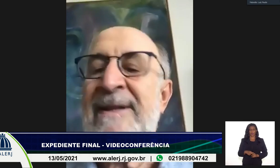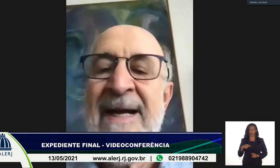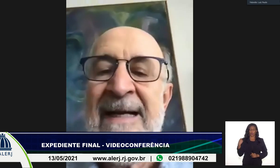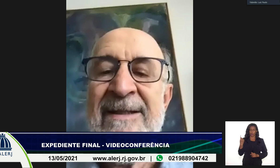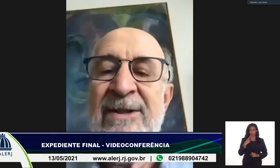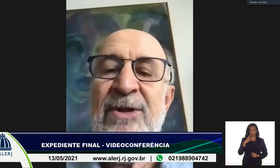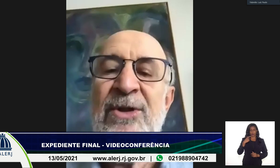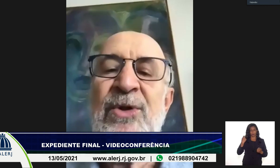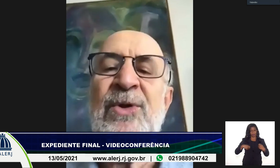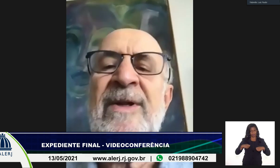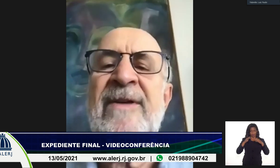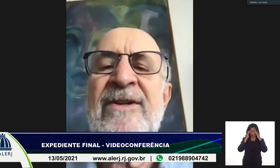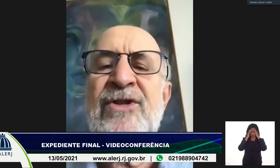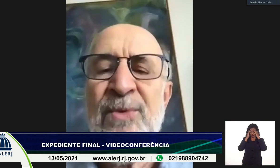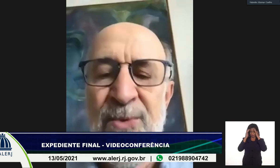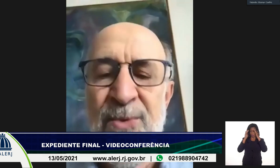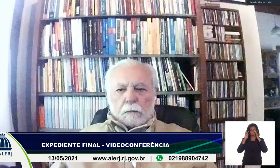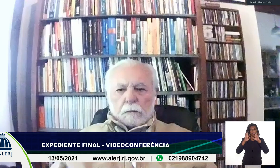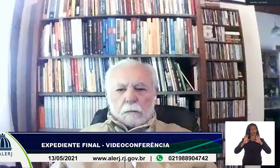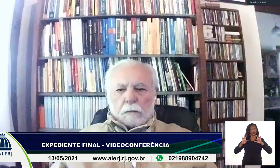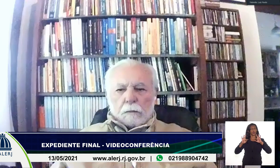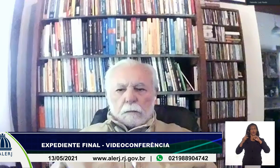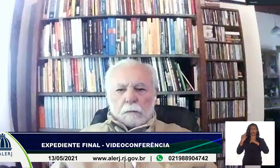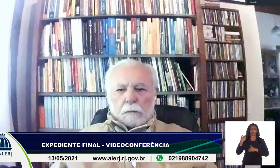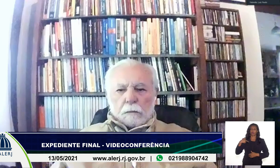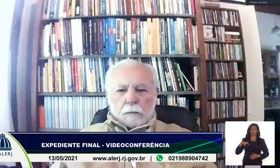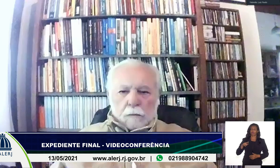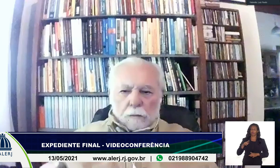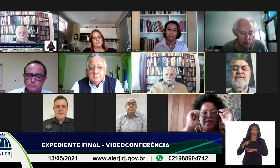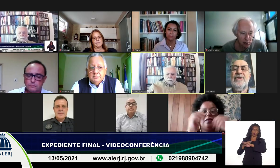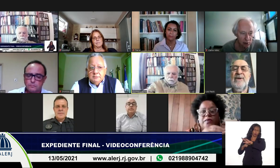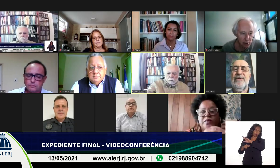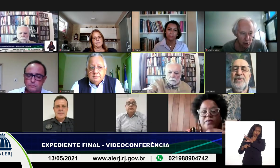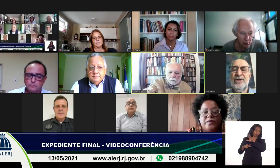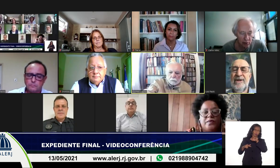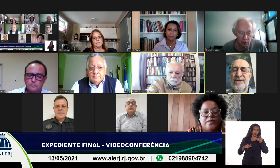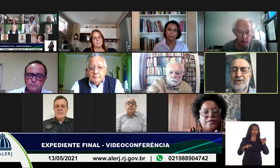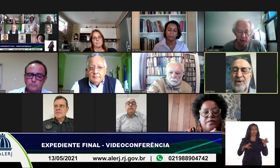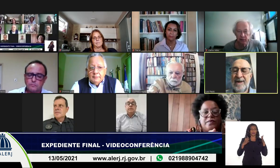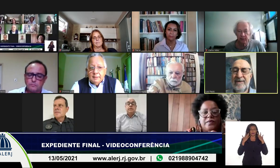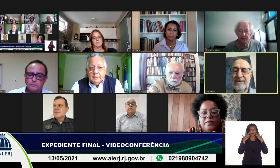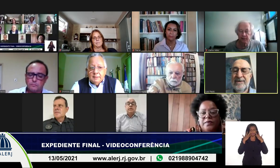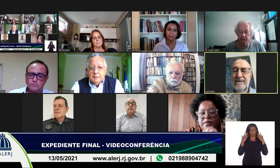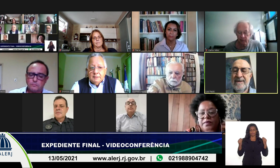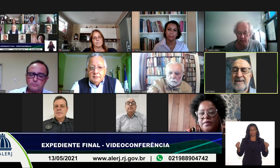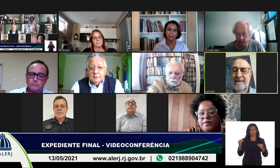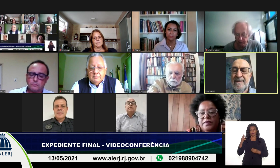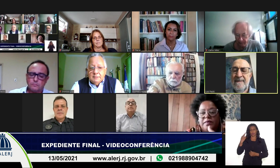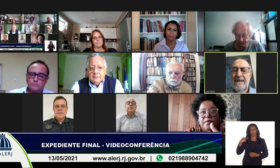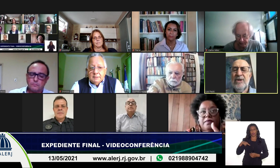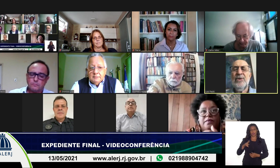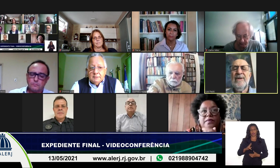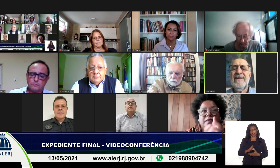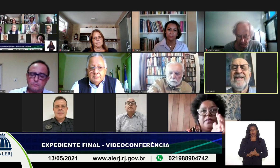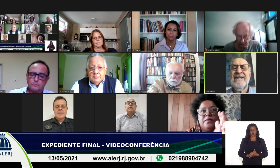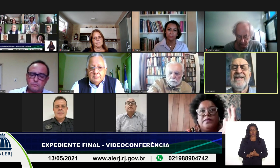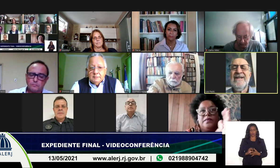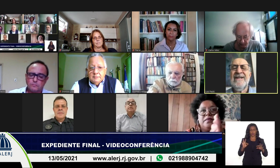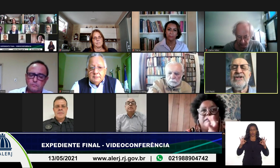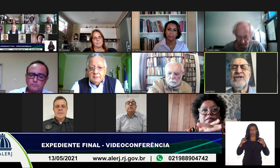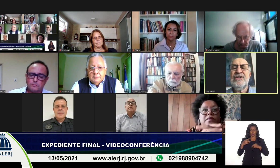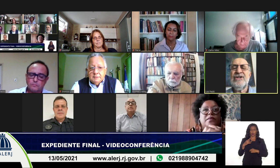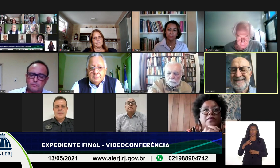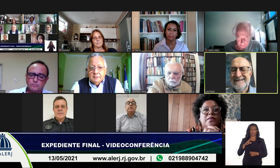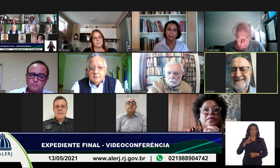respeitar todas as todas as expressões religiosas todas as